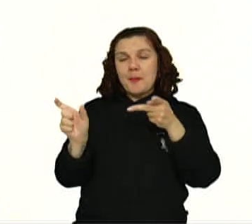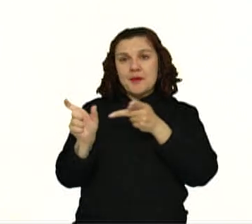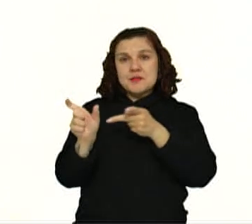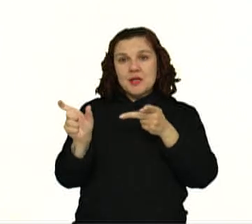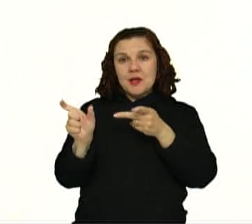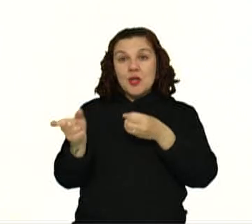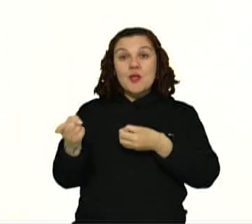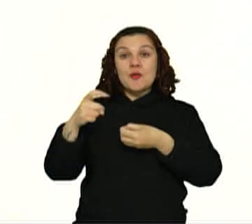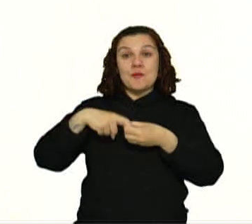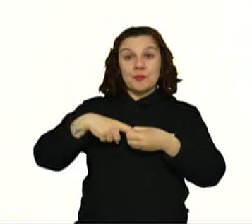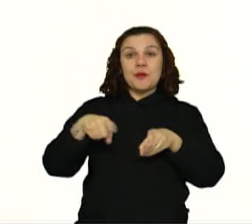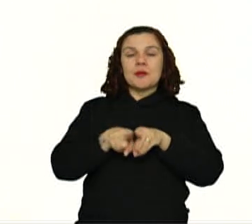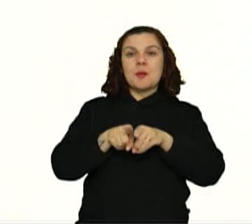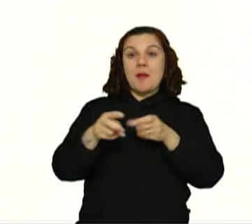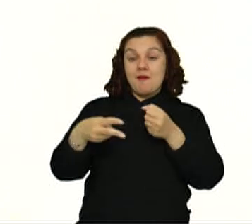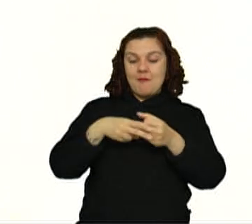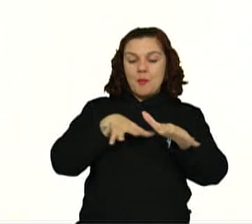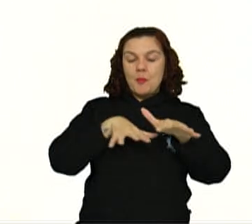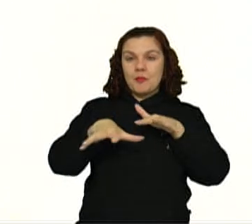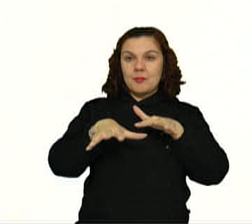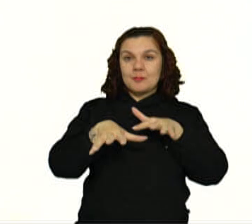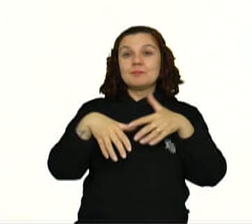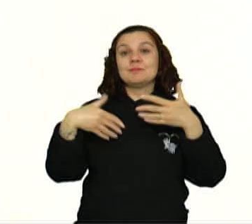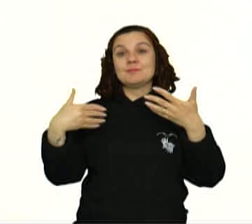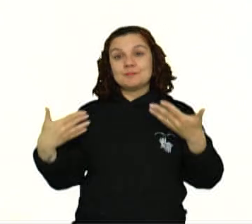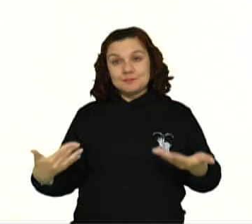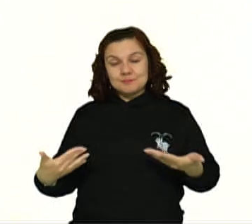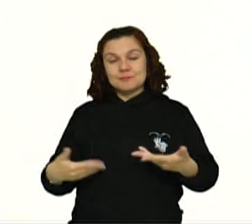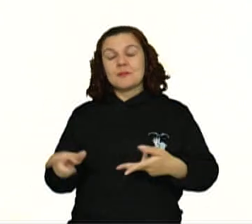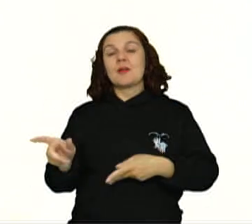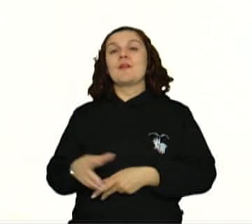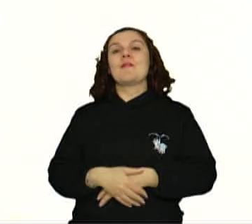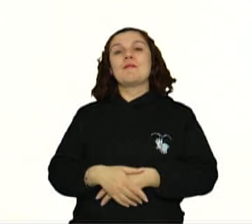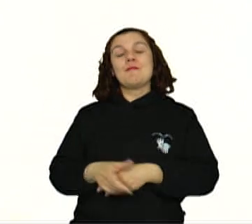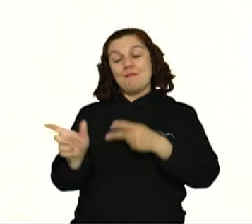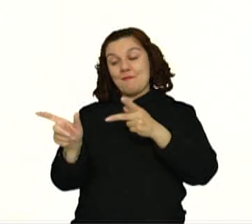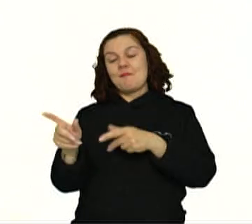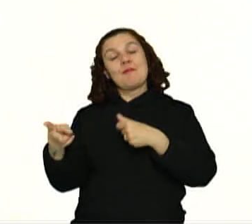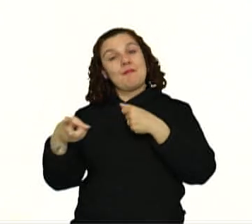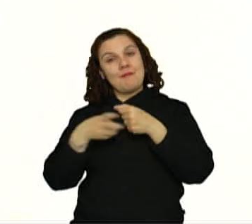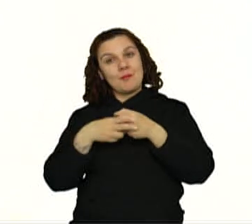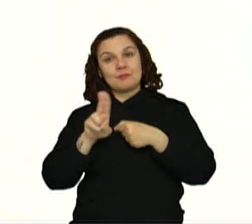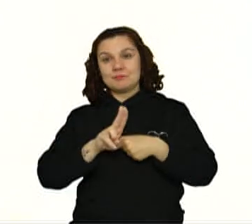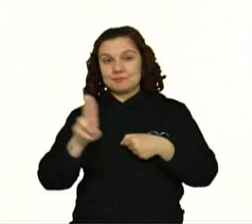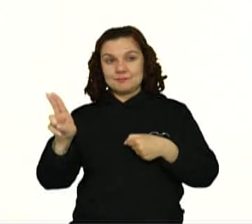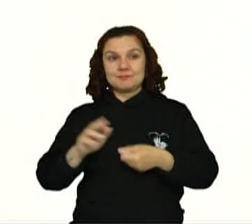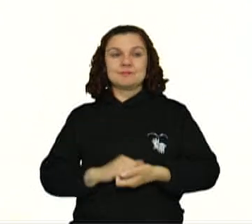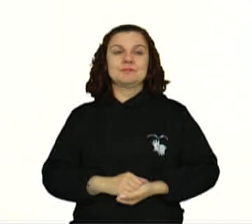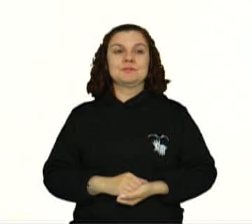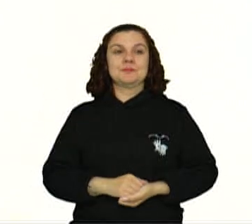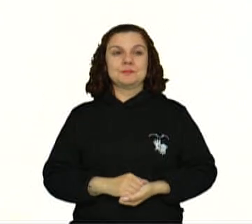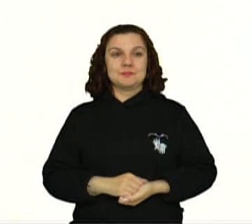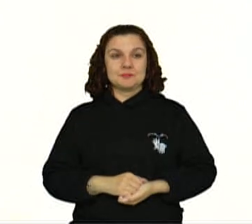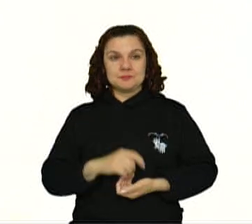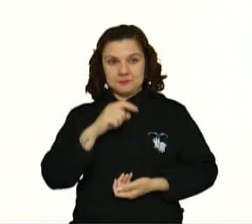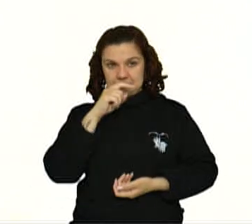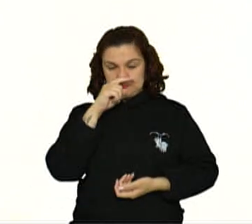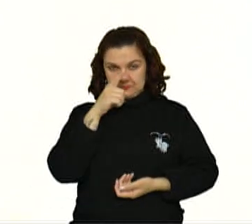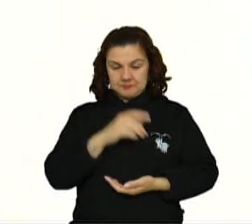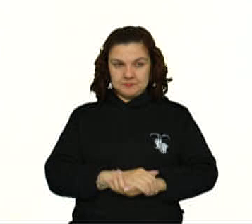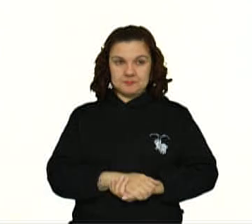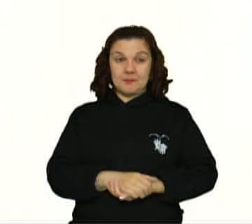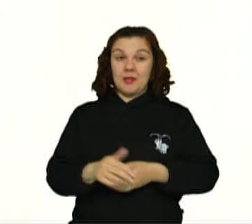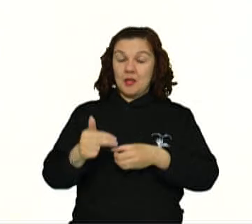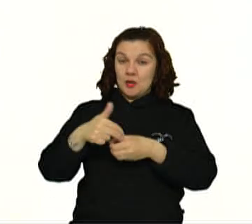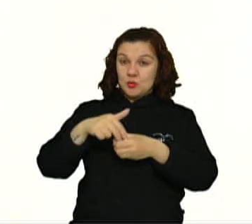verbo voltar é verbo de ação, portanto, verbo nominal. Muito fácil. Núcleo